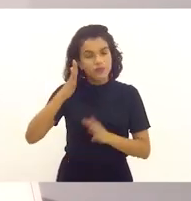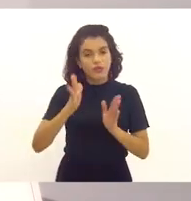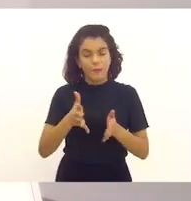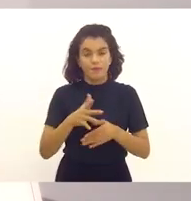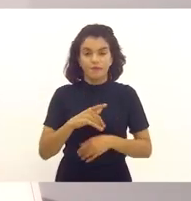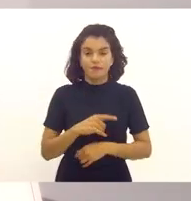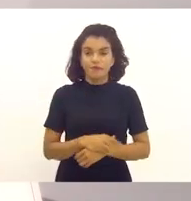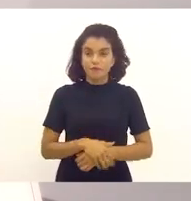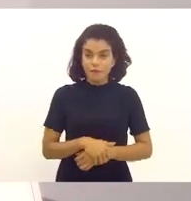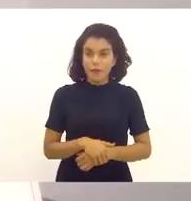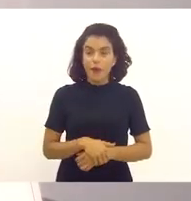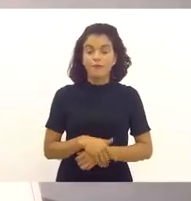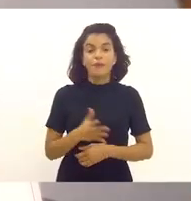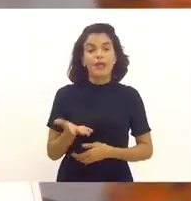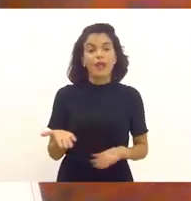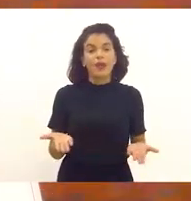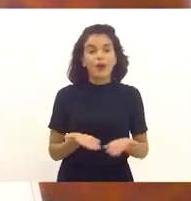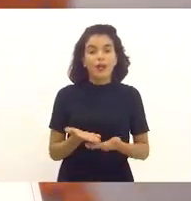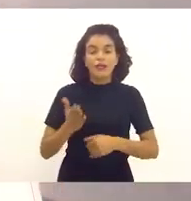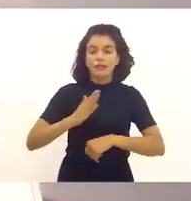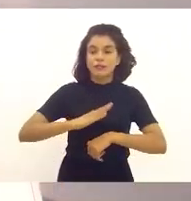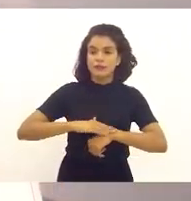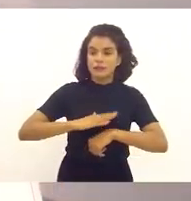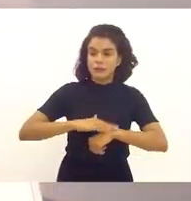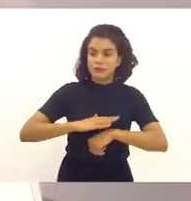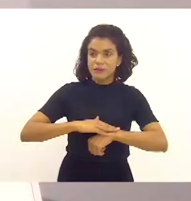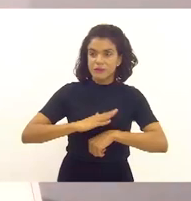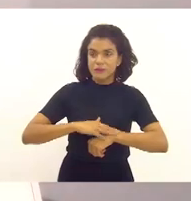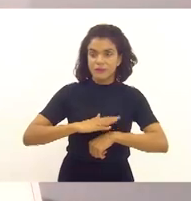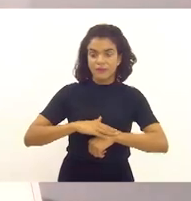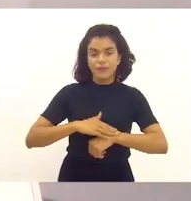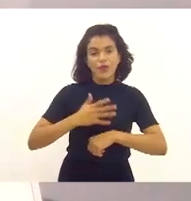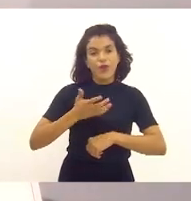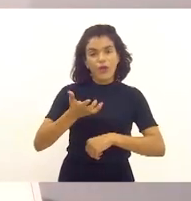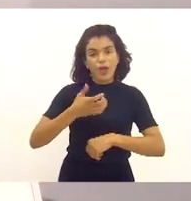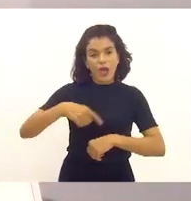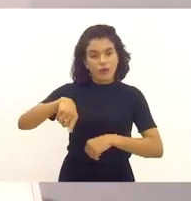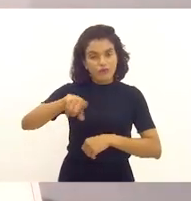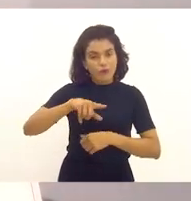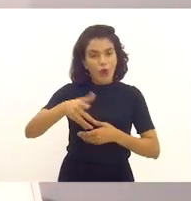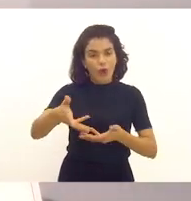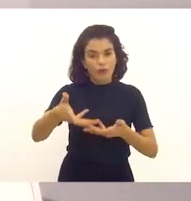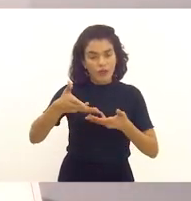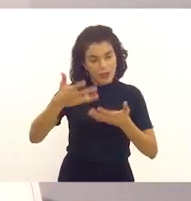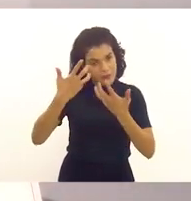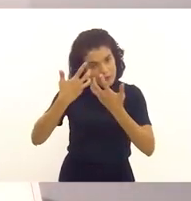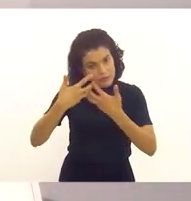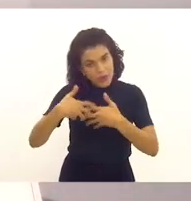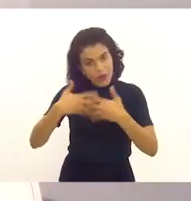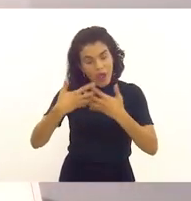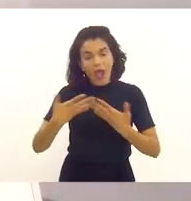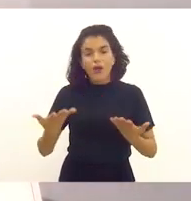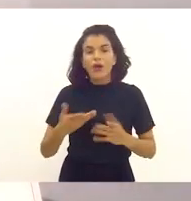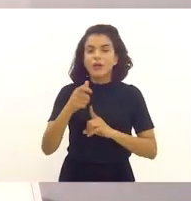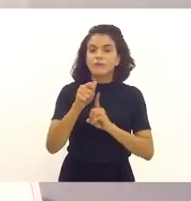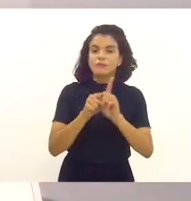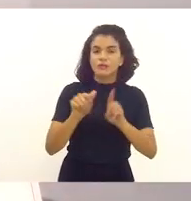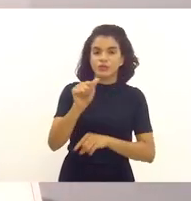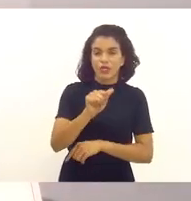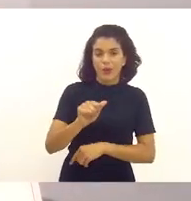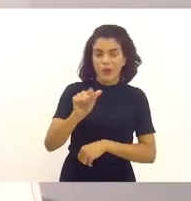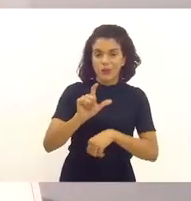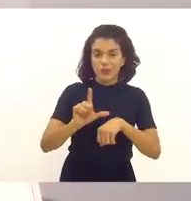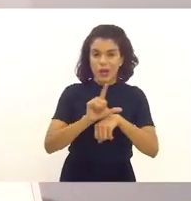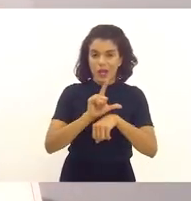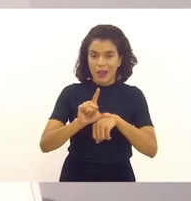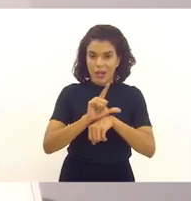E aí nesse momento que eu quero fazer uma reflexão nós estamos no agosto lilás mês